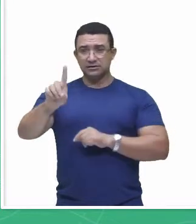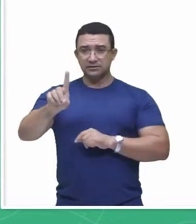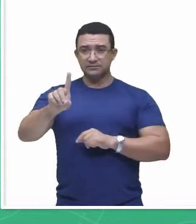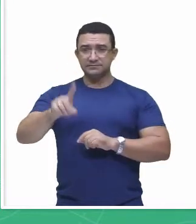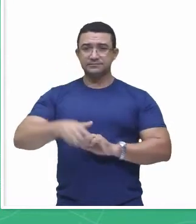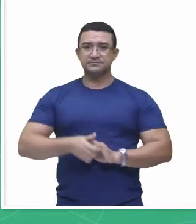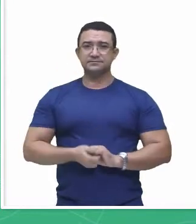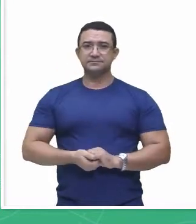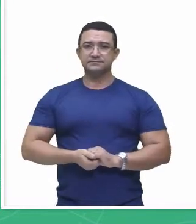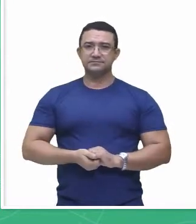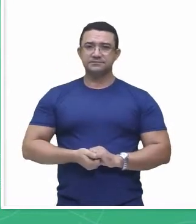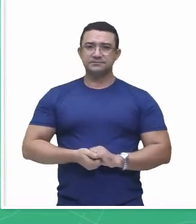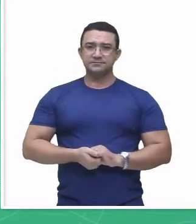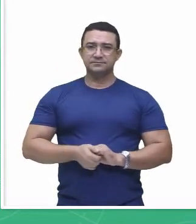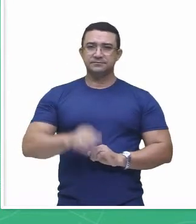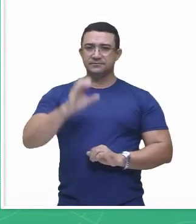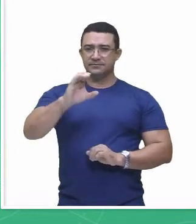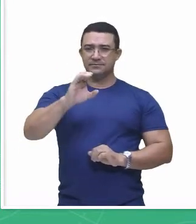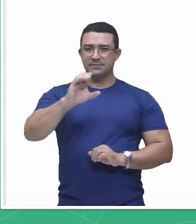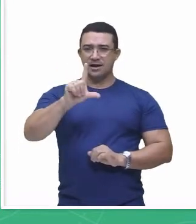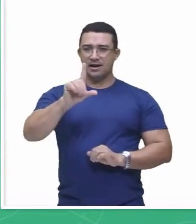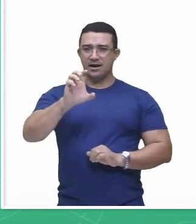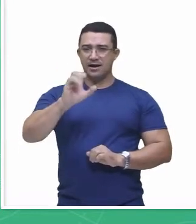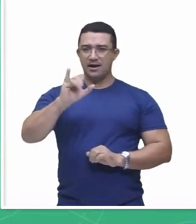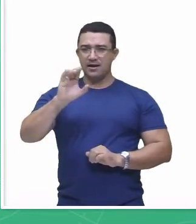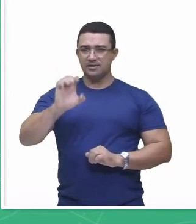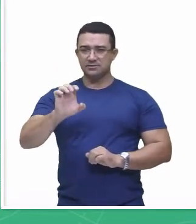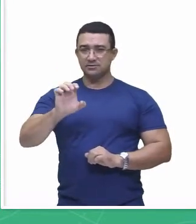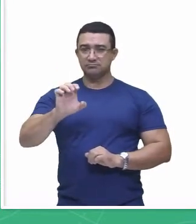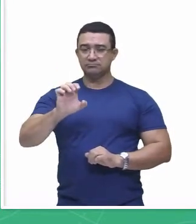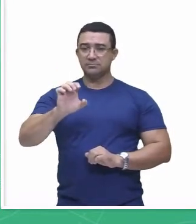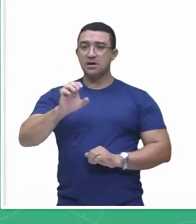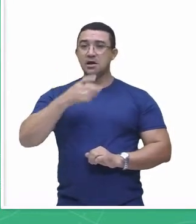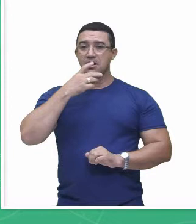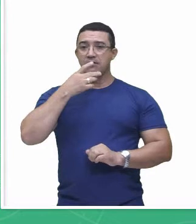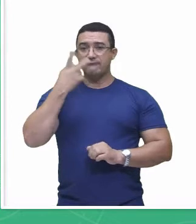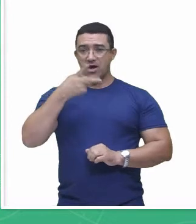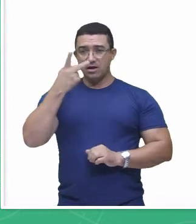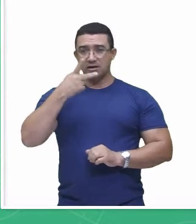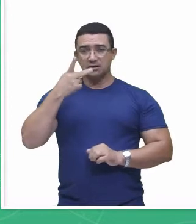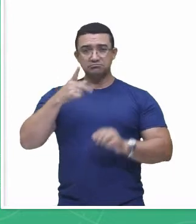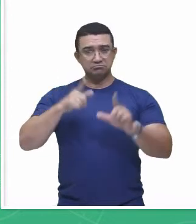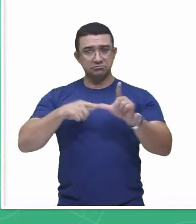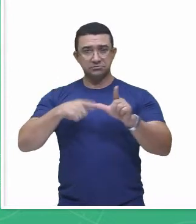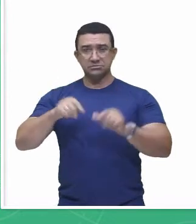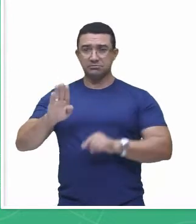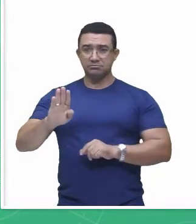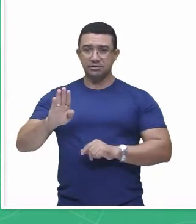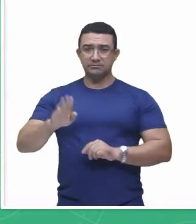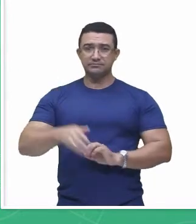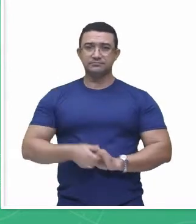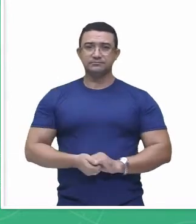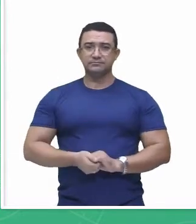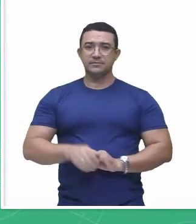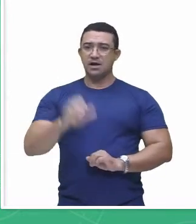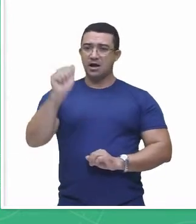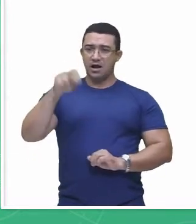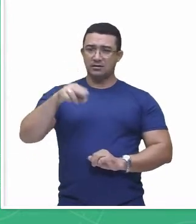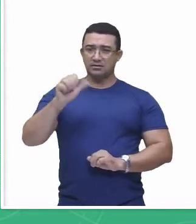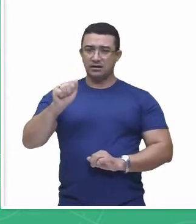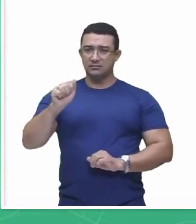Seguindo, nós temos a Cleice, disse que é a letra B. Temos mais respostas? A Ana